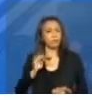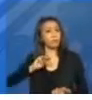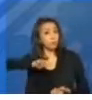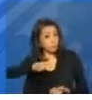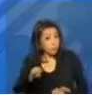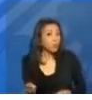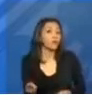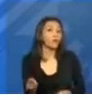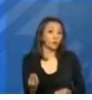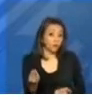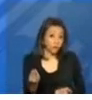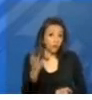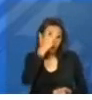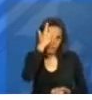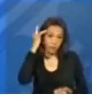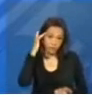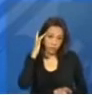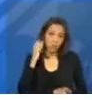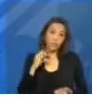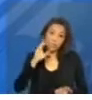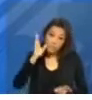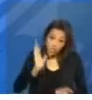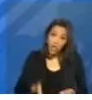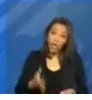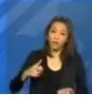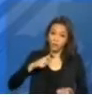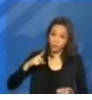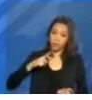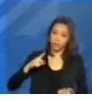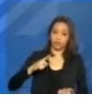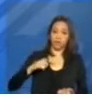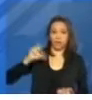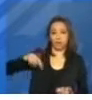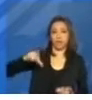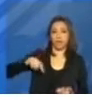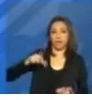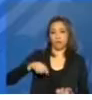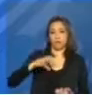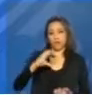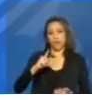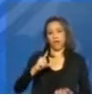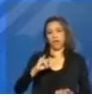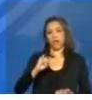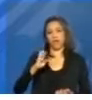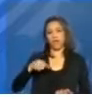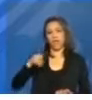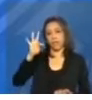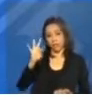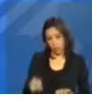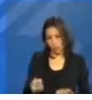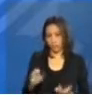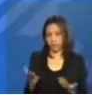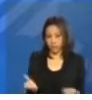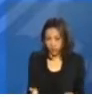Nós entendemos que na Caixa deve ser o valor maior, entre 1 milhão e 1 milhão e meio, e outro volume do